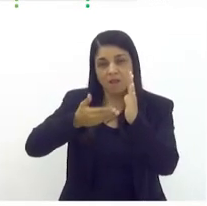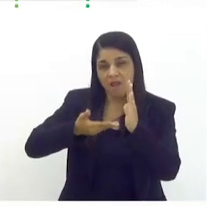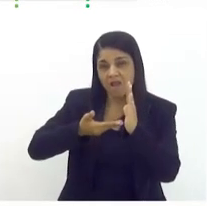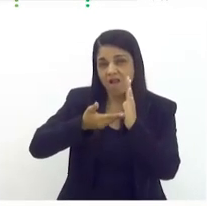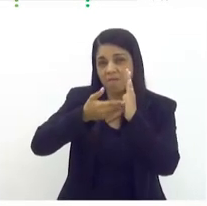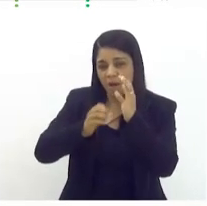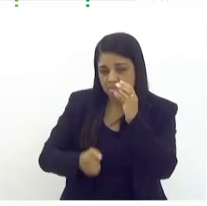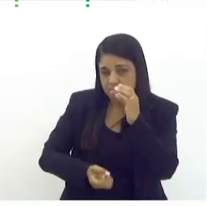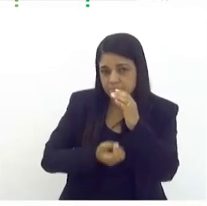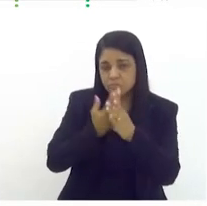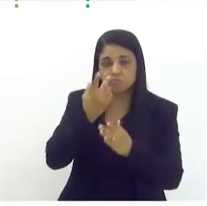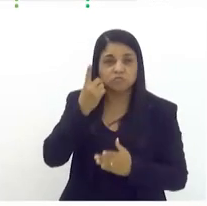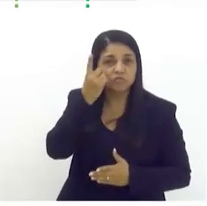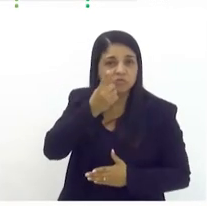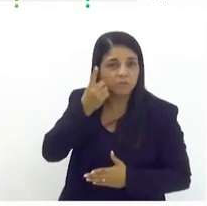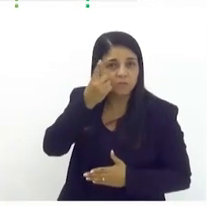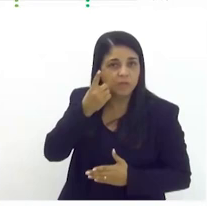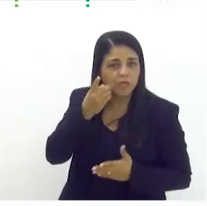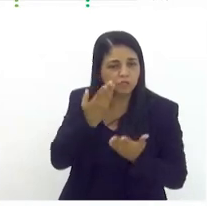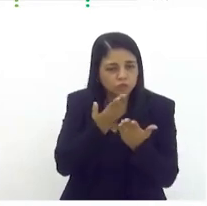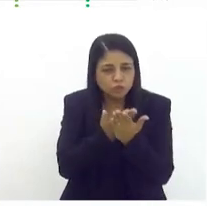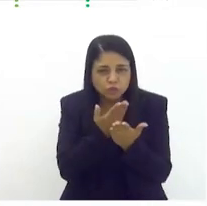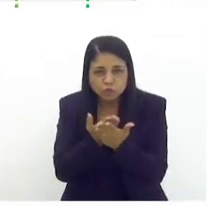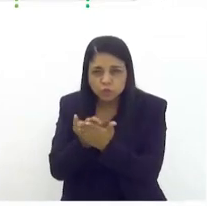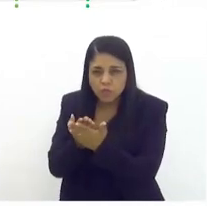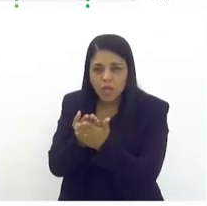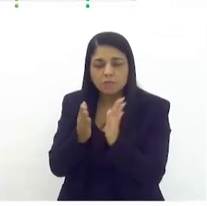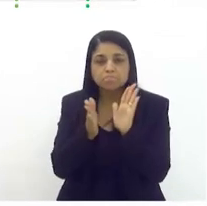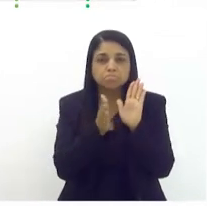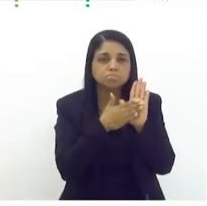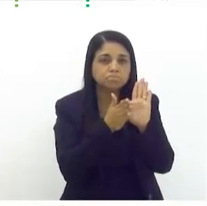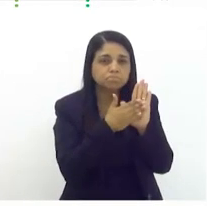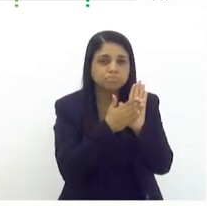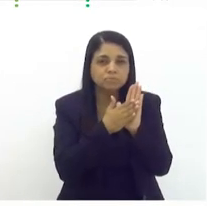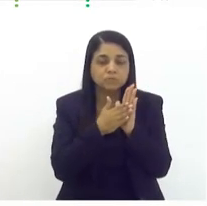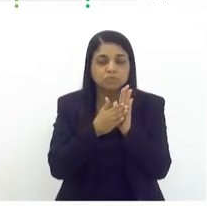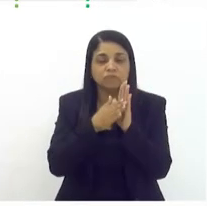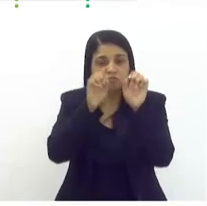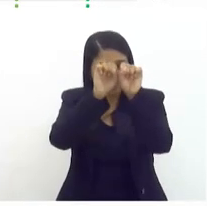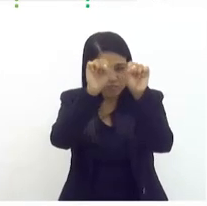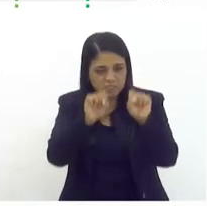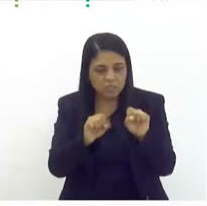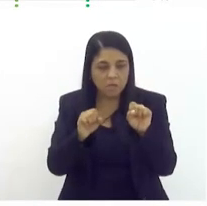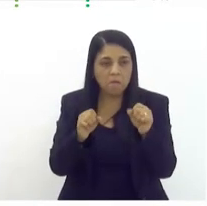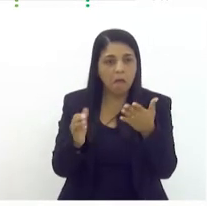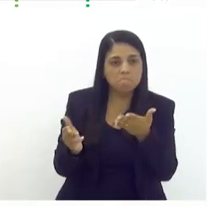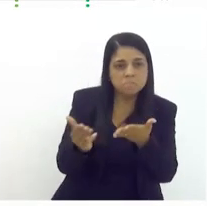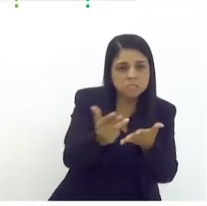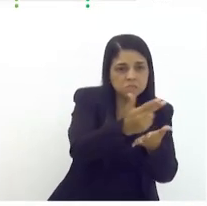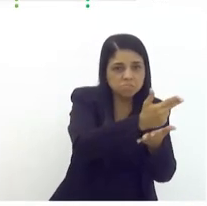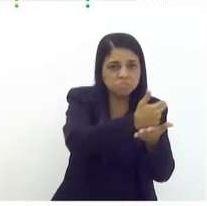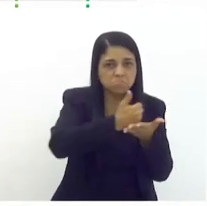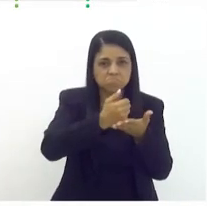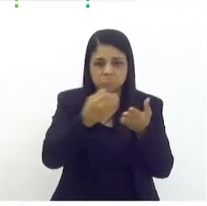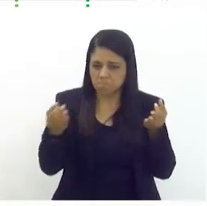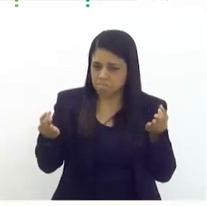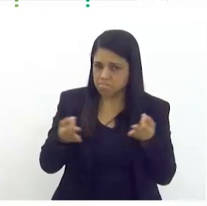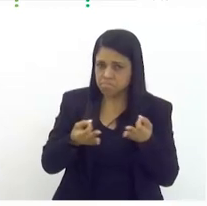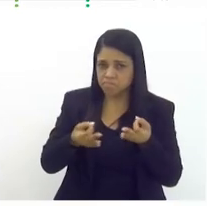da estudar e propor um sistema tributário eficiente e moderno